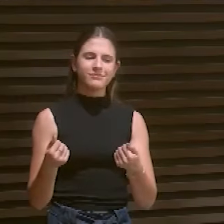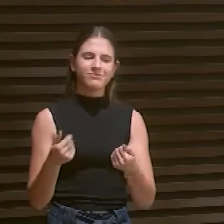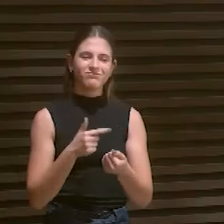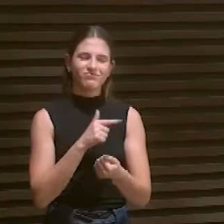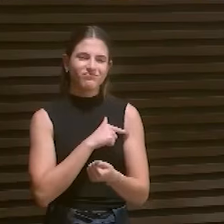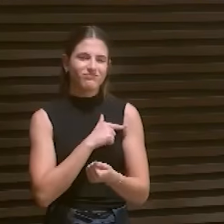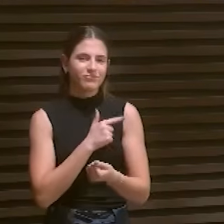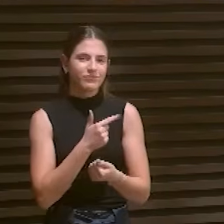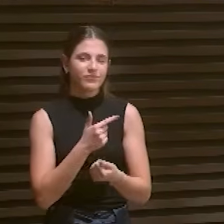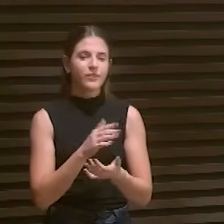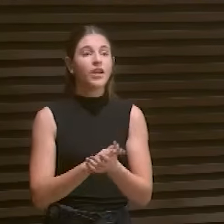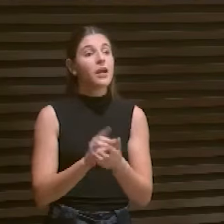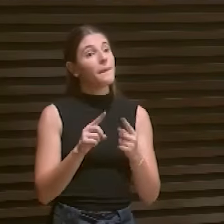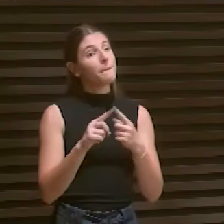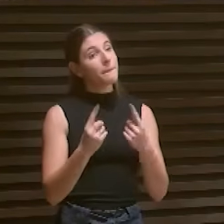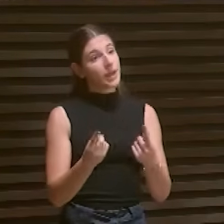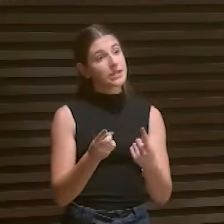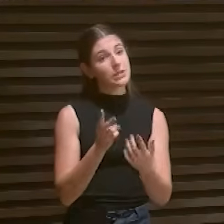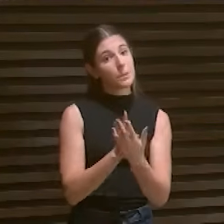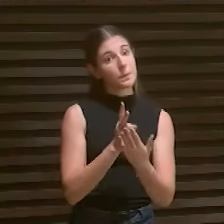ele é, ao mesmo tempo